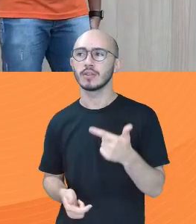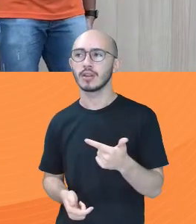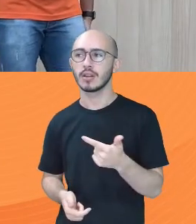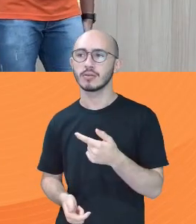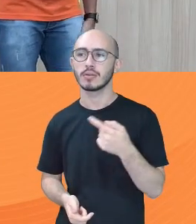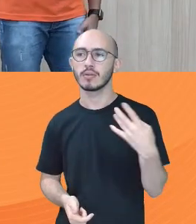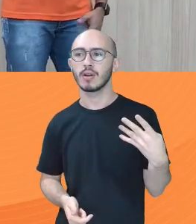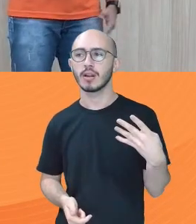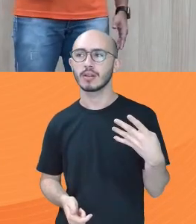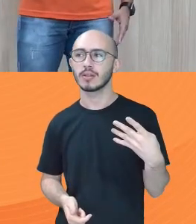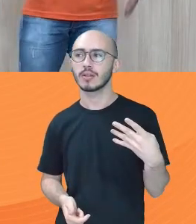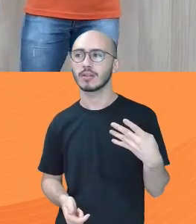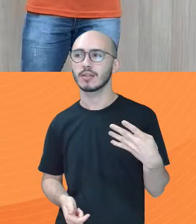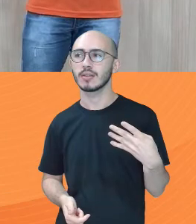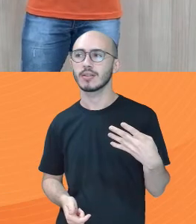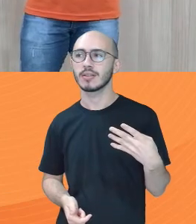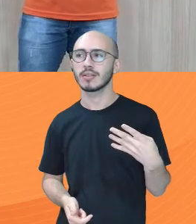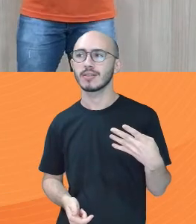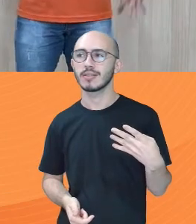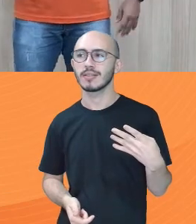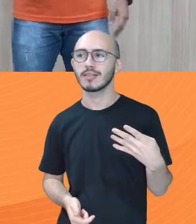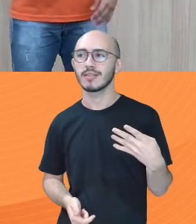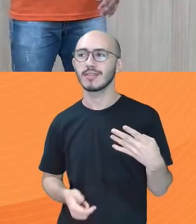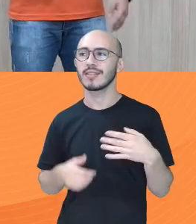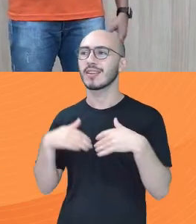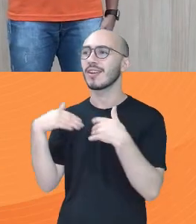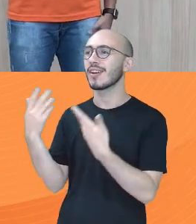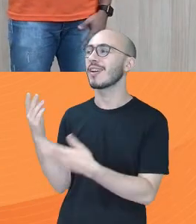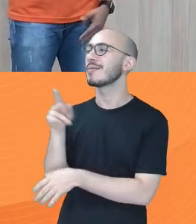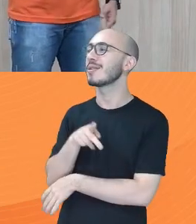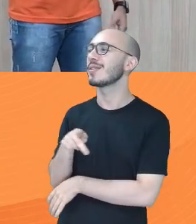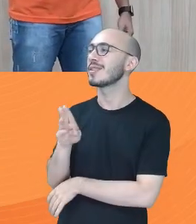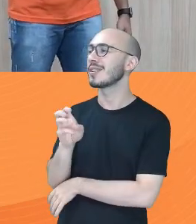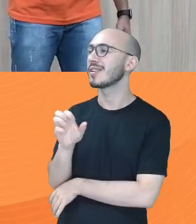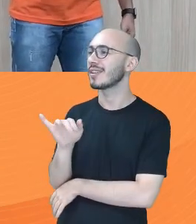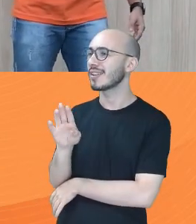pegou. E aí? Vou passar a palavra para a Briane.